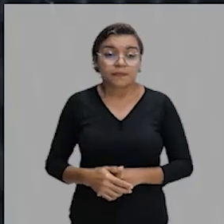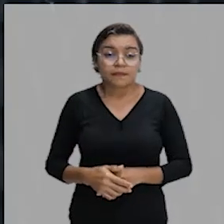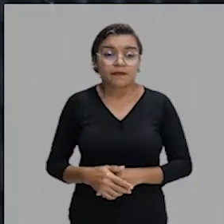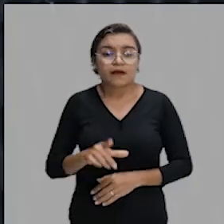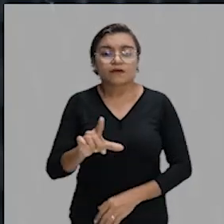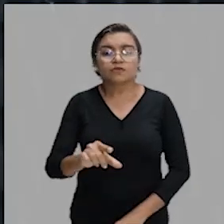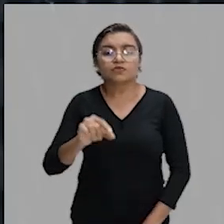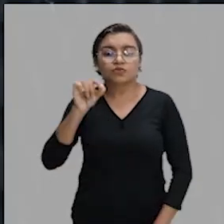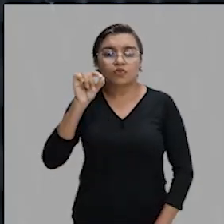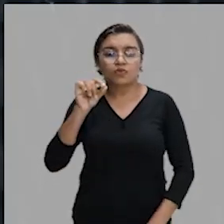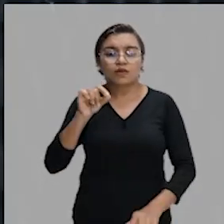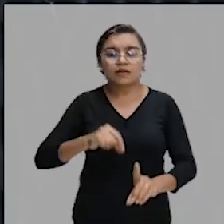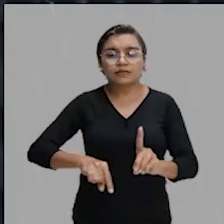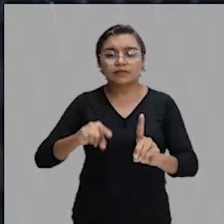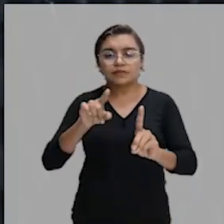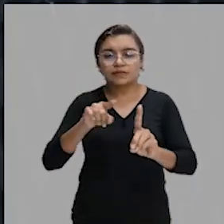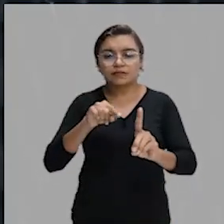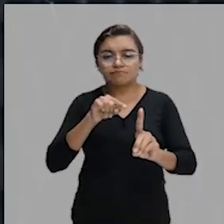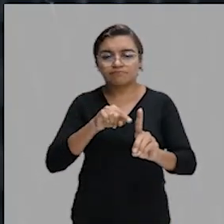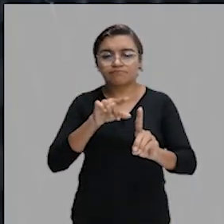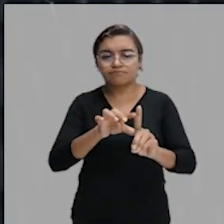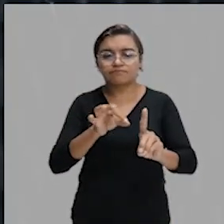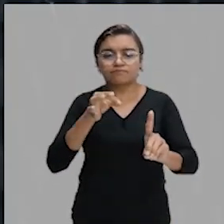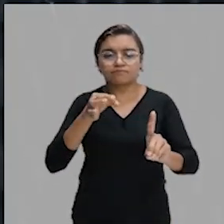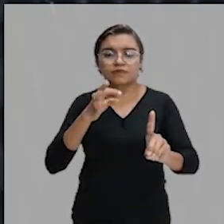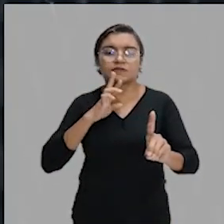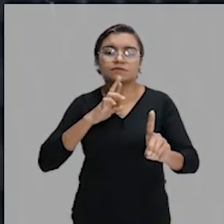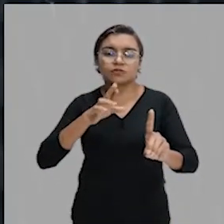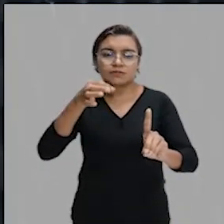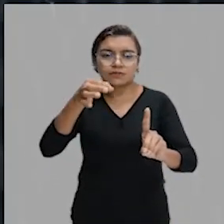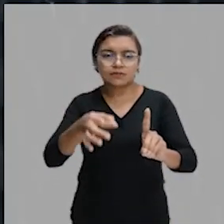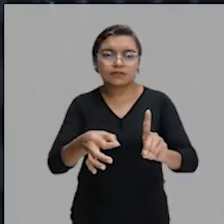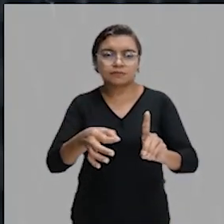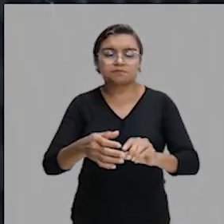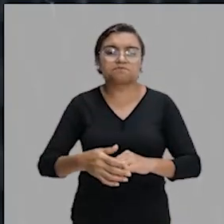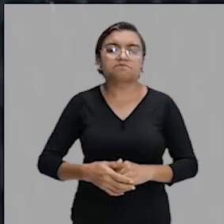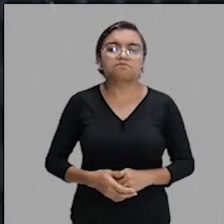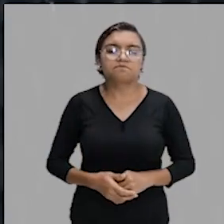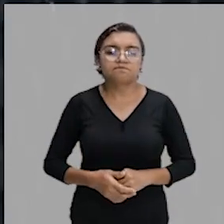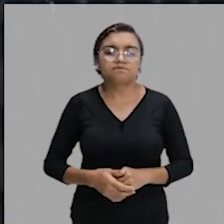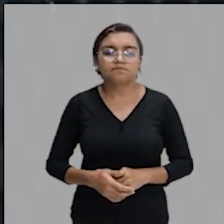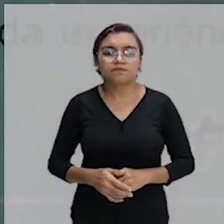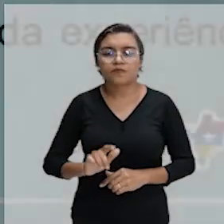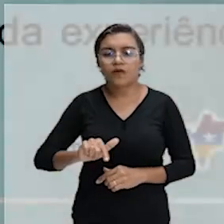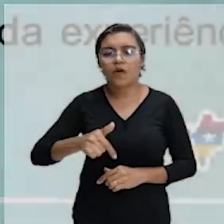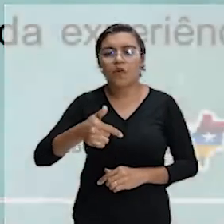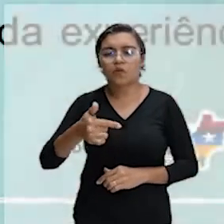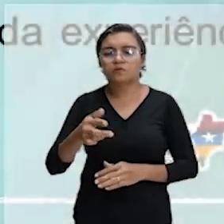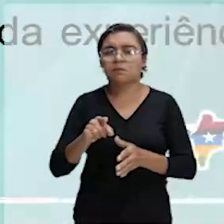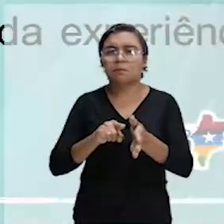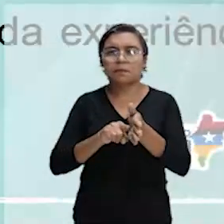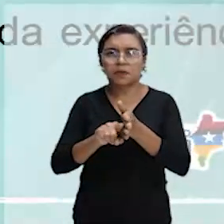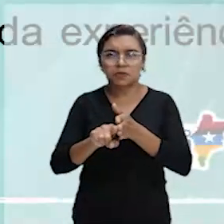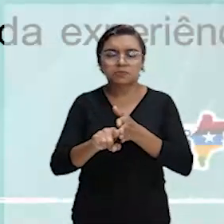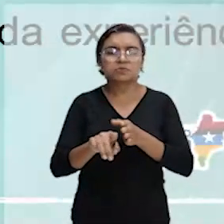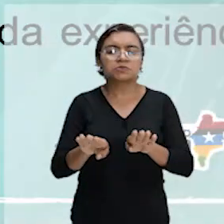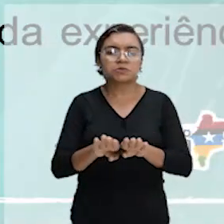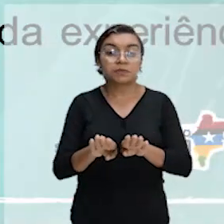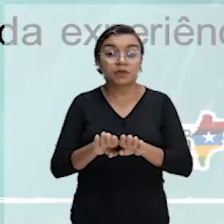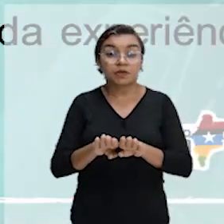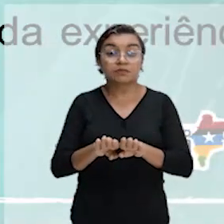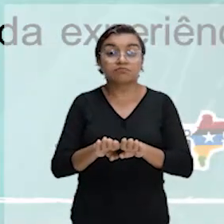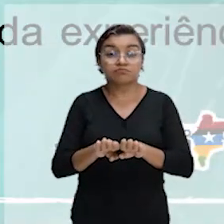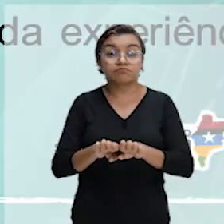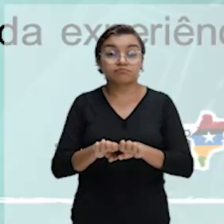letra D de dado, correto? Show de bola? Vamos partir aqui para uma outra questão, a questão também conhecida como número